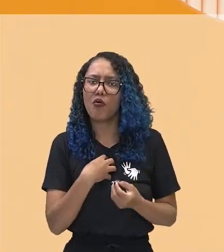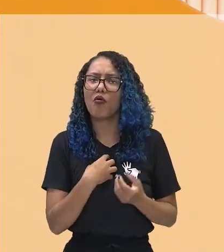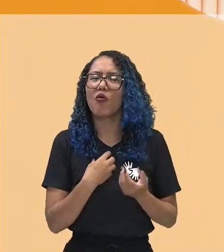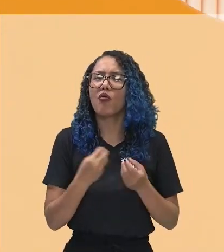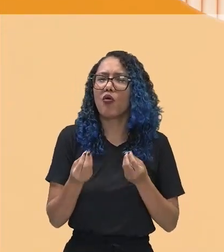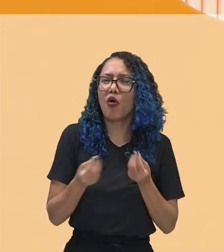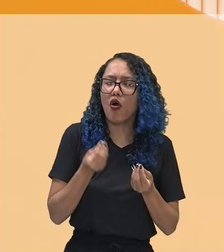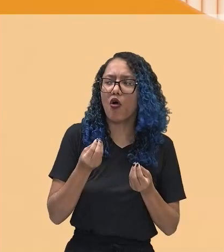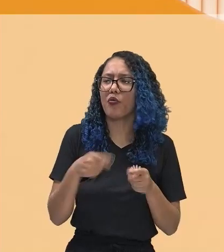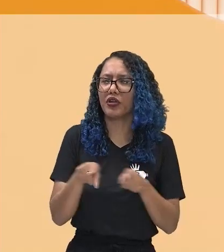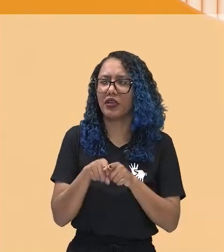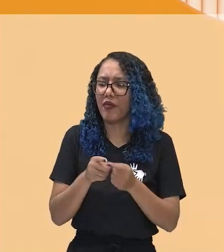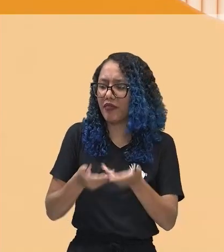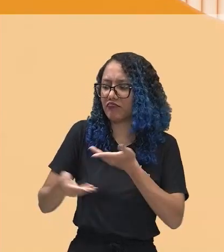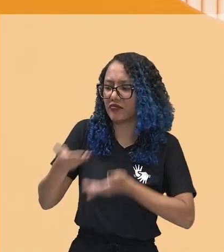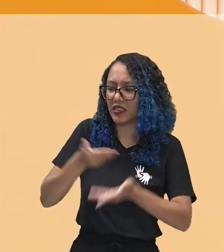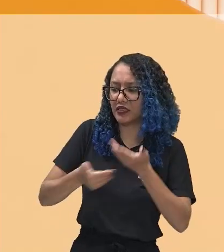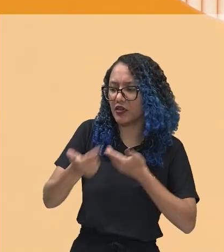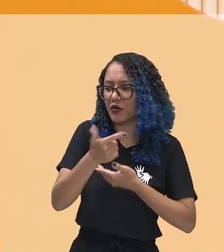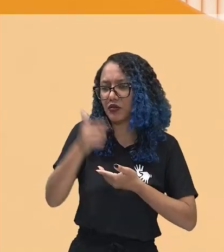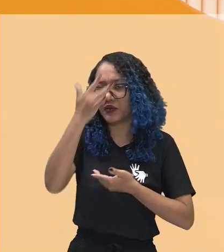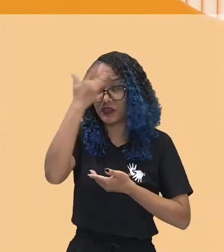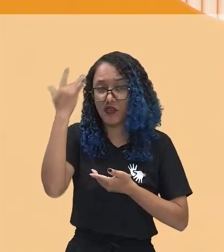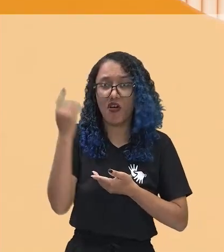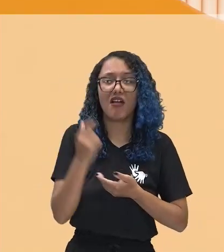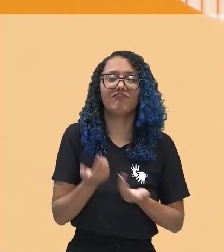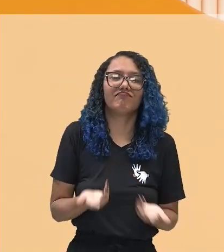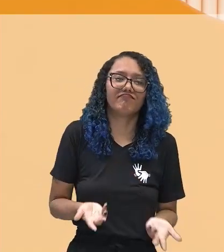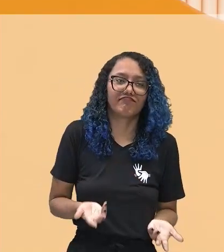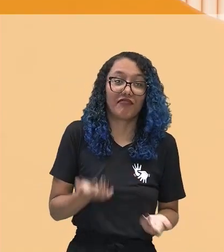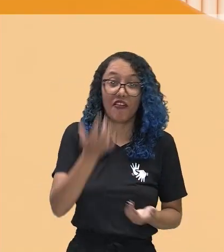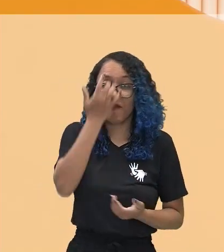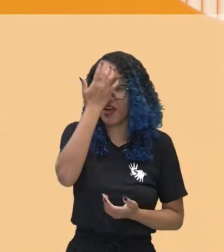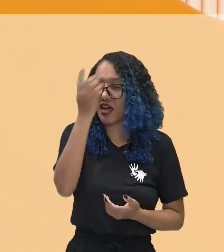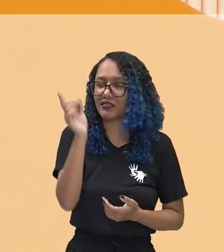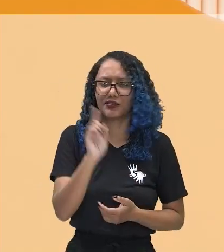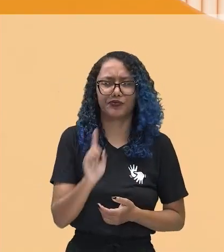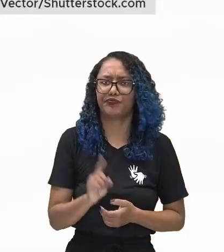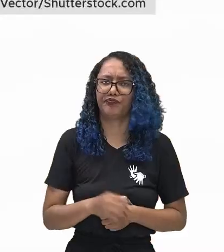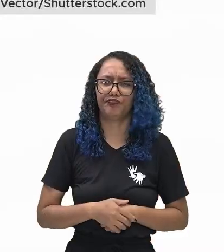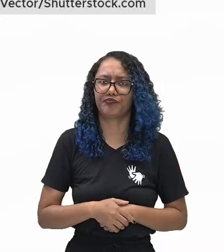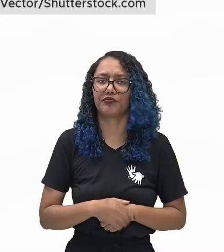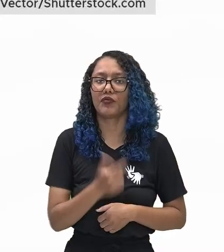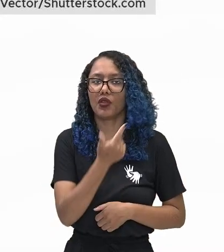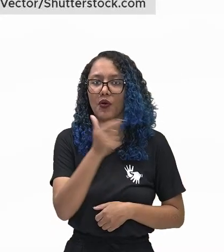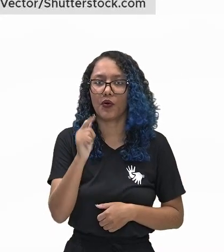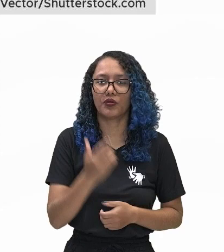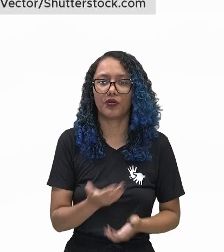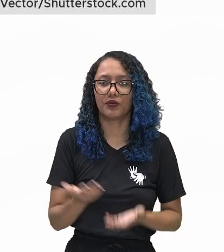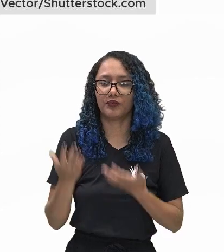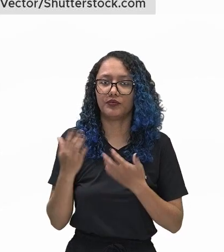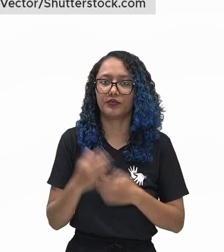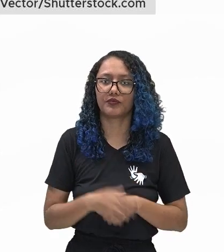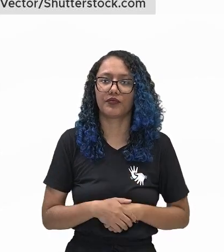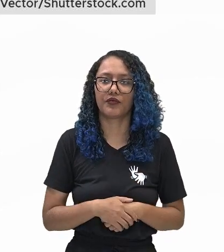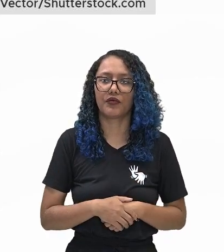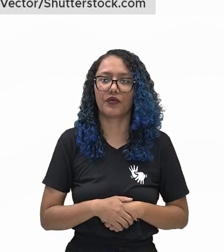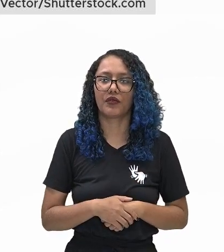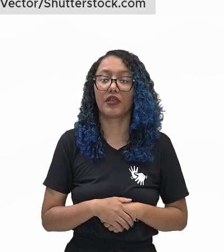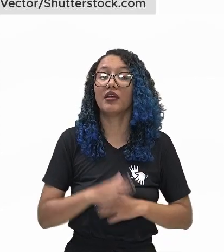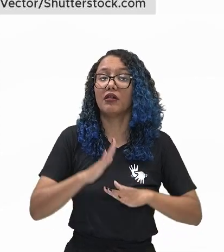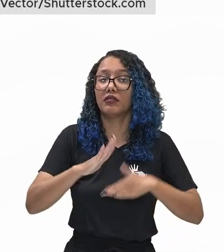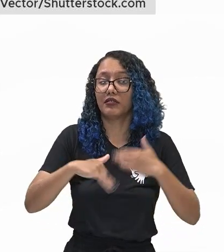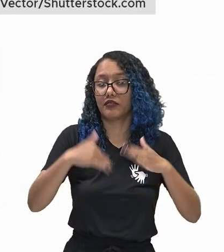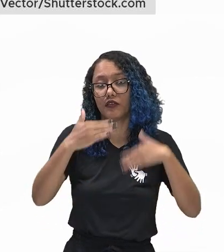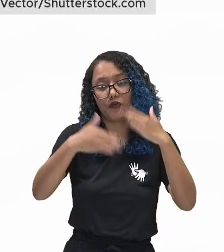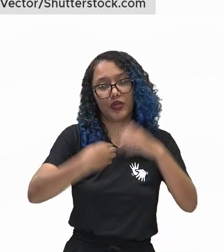Tá? Então, não é uma tarefa fácil. E aí vem o quê? Vamos lá, fique ligado aí. O desenvolvimento